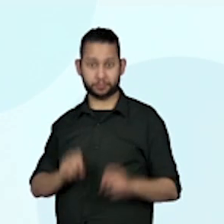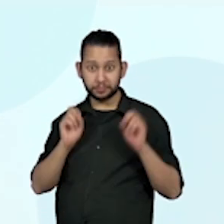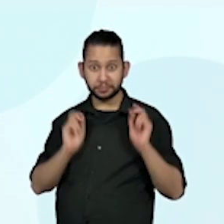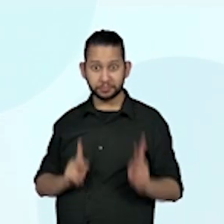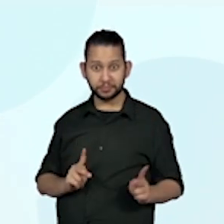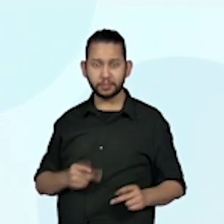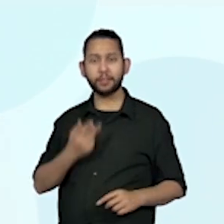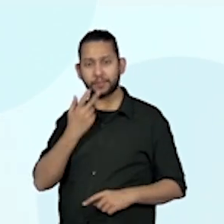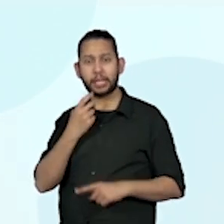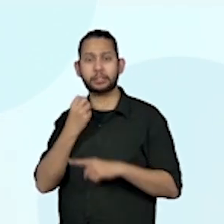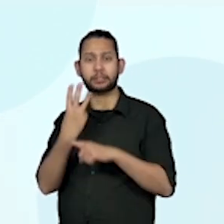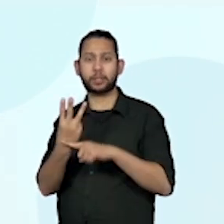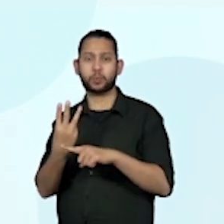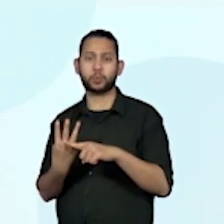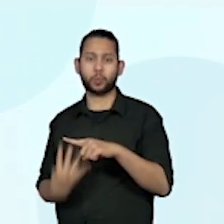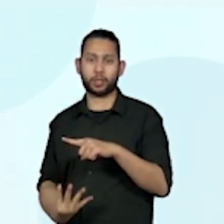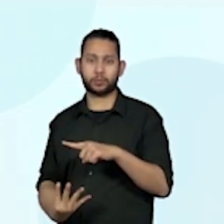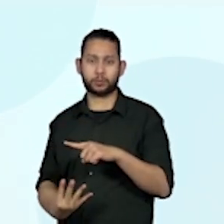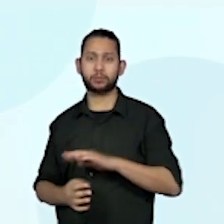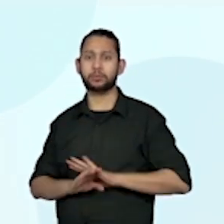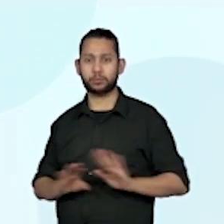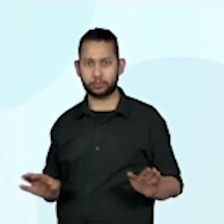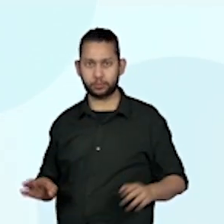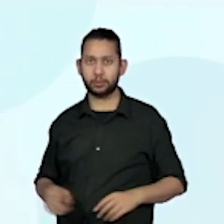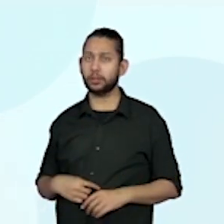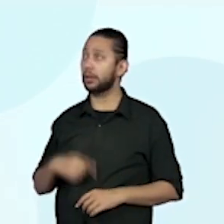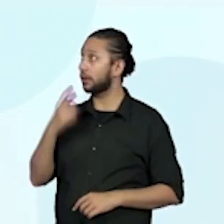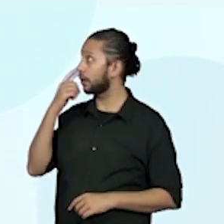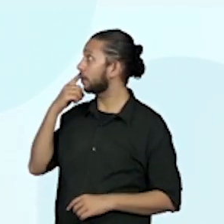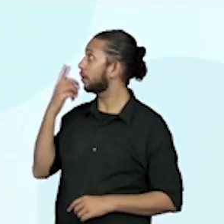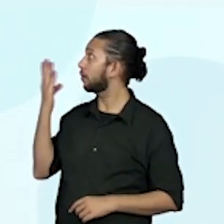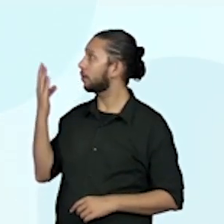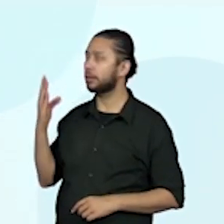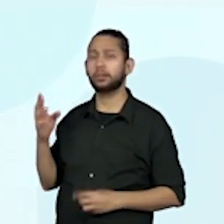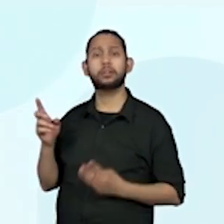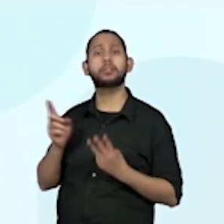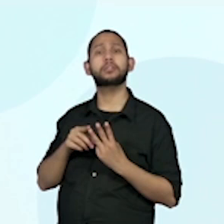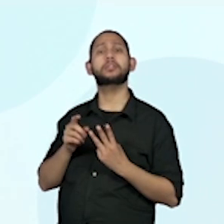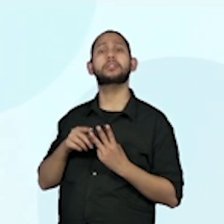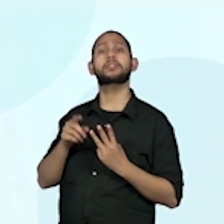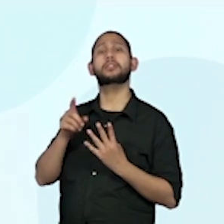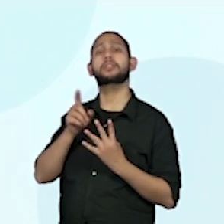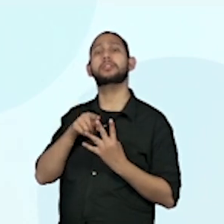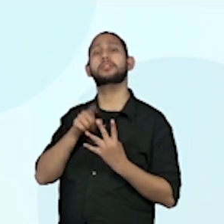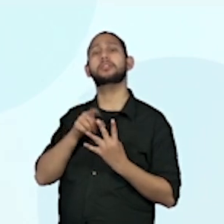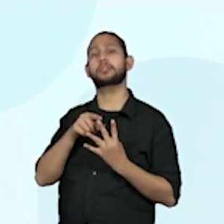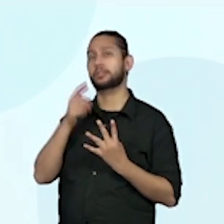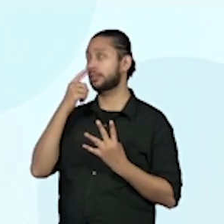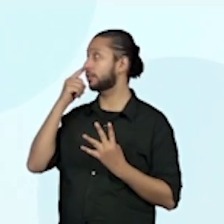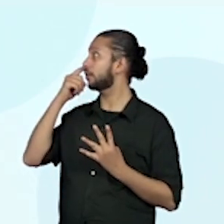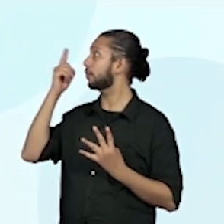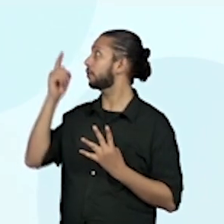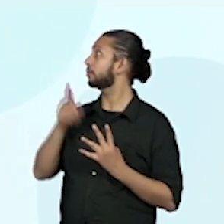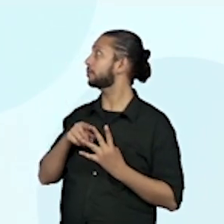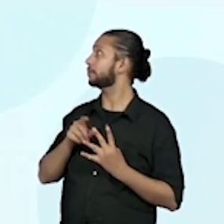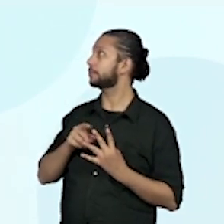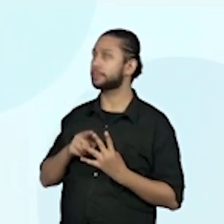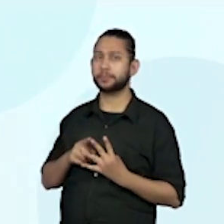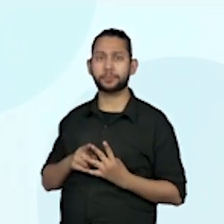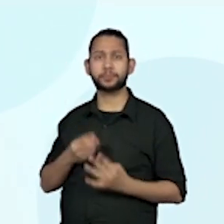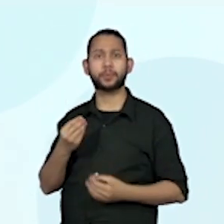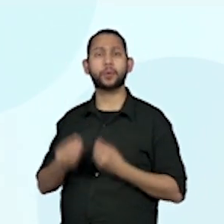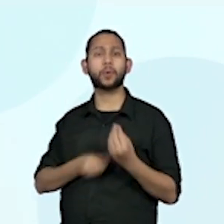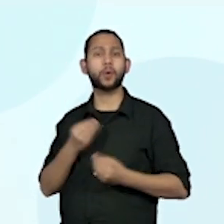Certo? Essa é a nossa segunda fração. Essa terceira fração que nós temos aqui. Como seria